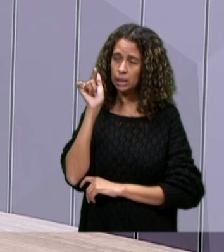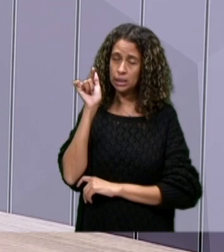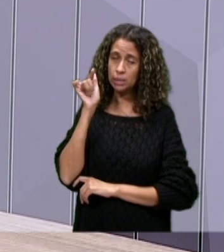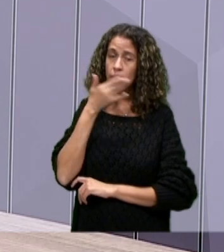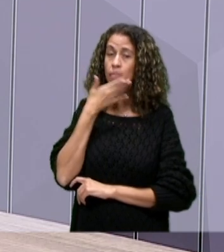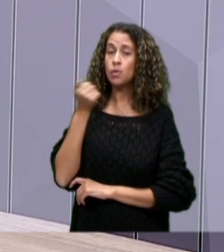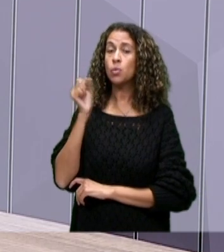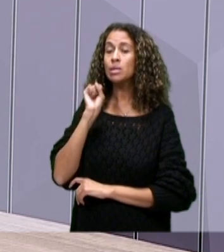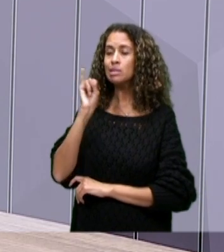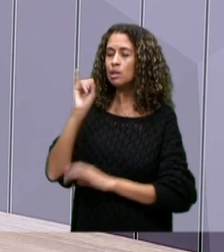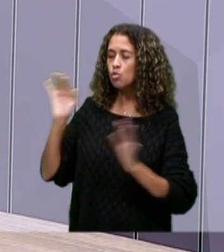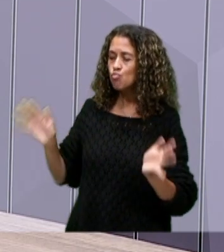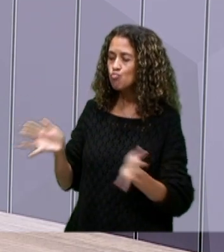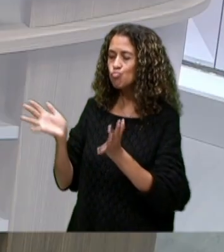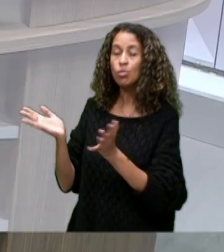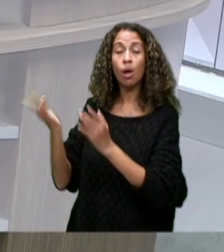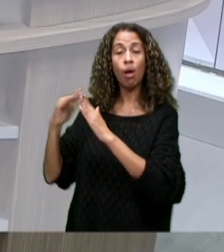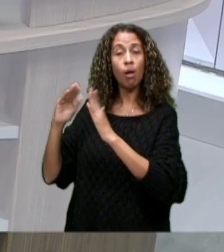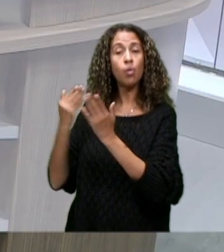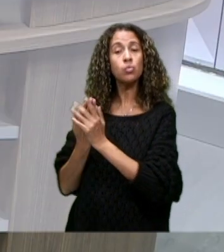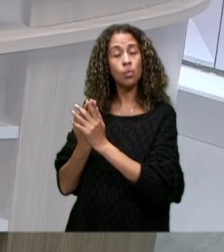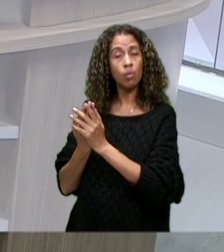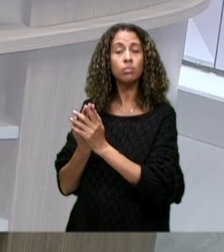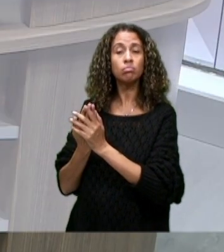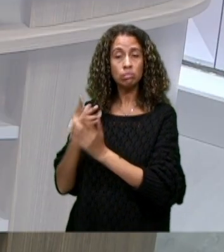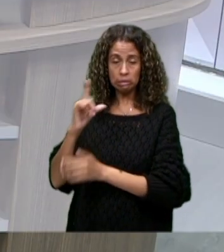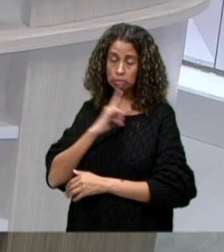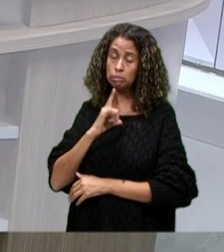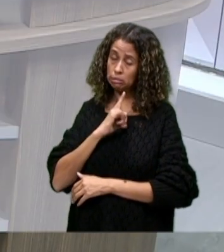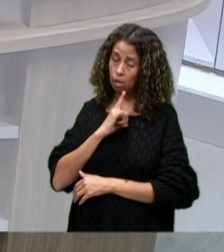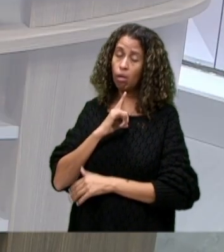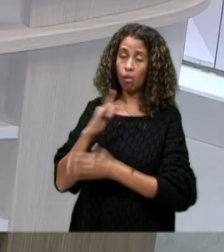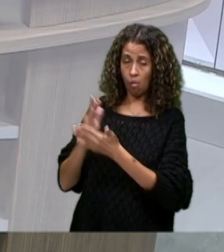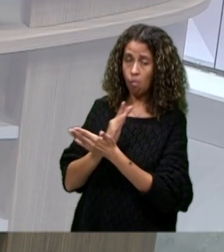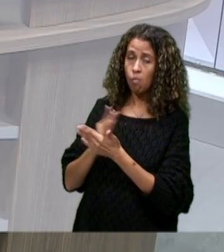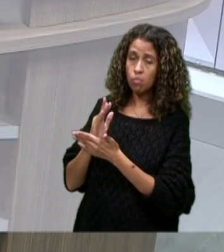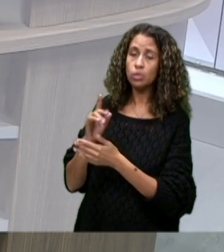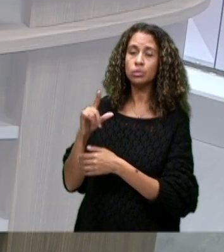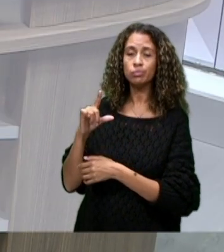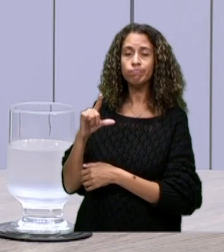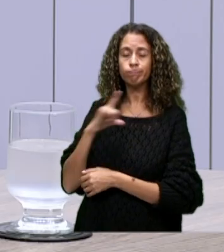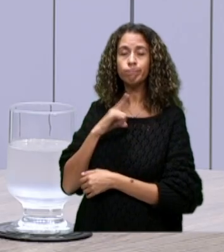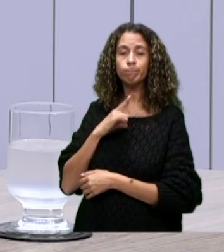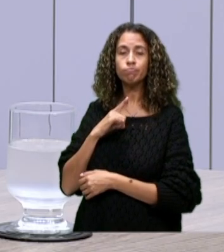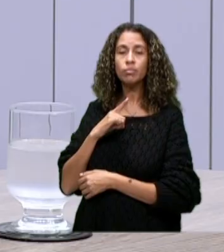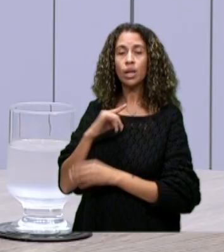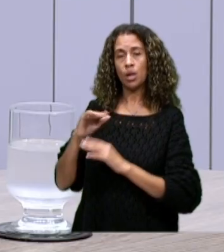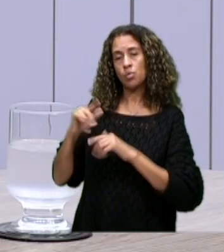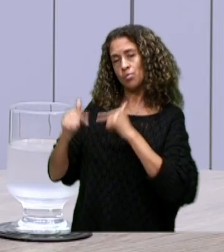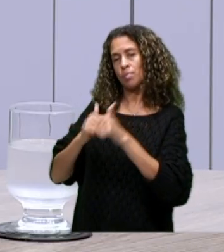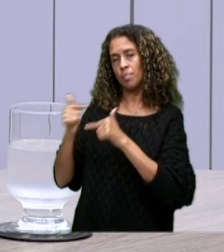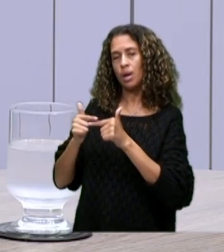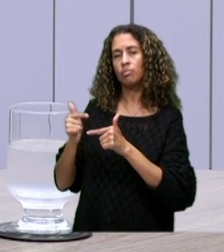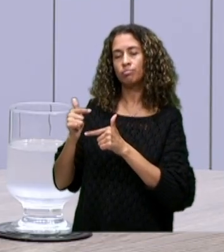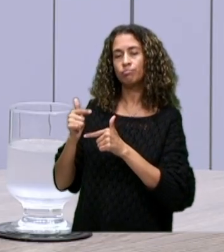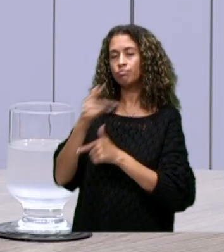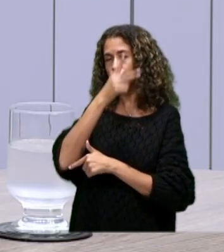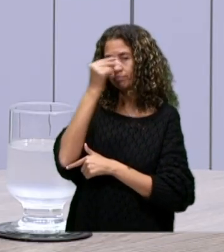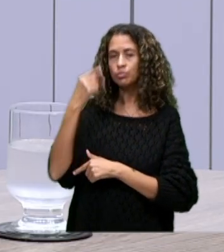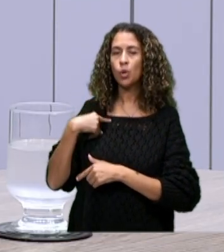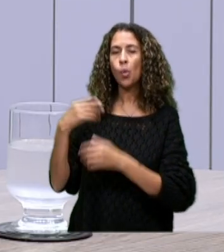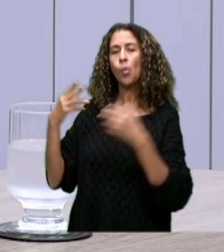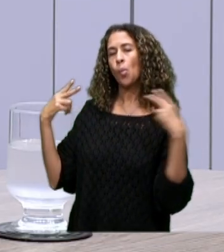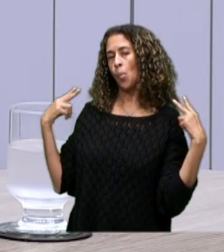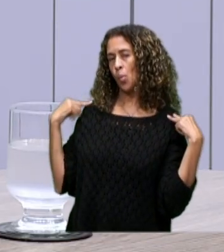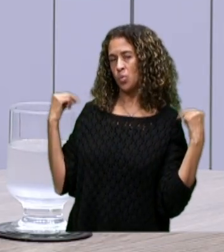já estimulado nas escolas, talvez. Né? Sim, né? Tem escolas que têm. Inclusive, como eu trabalho na prefeitura, eu sou motorista de transporte escolar, levei